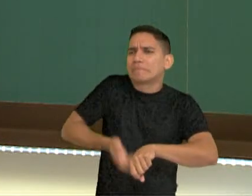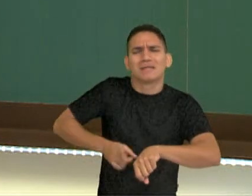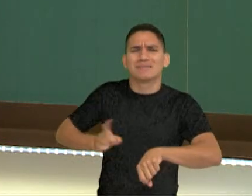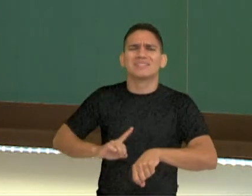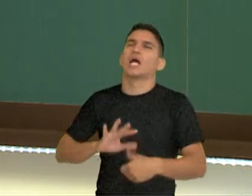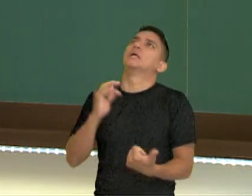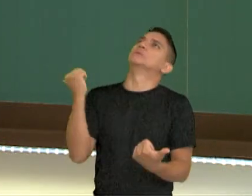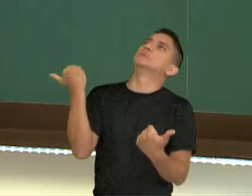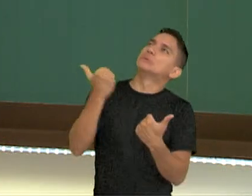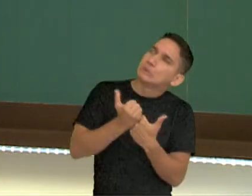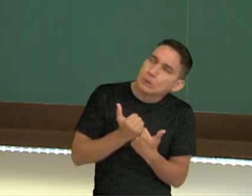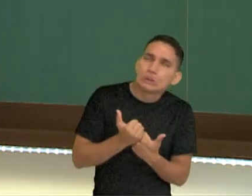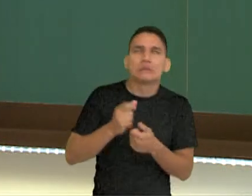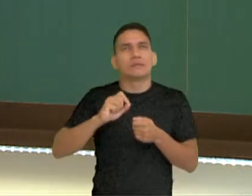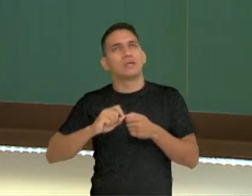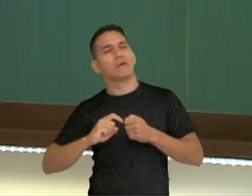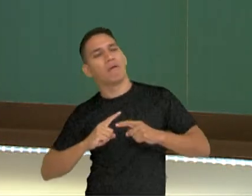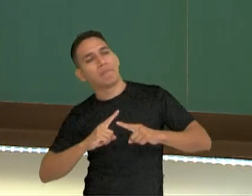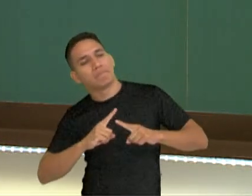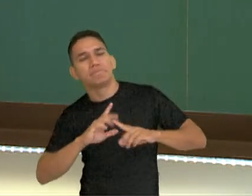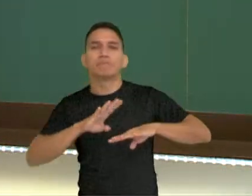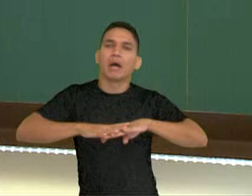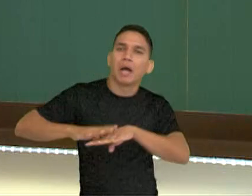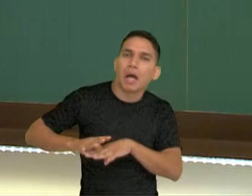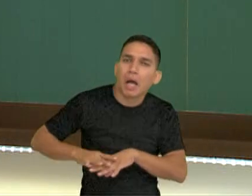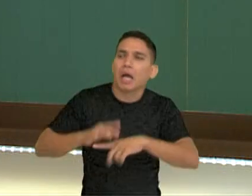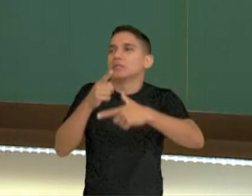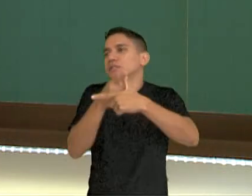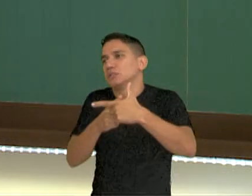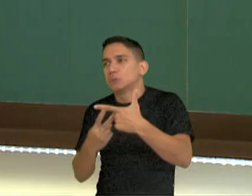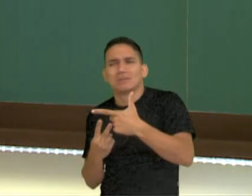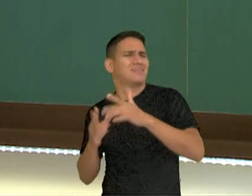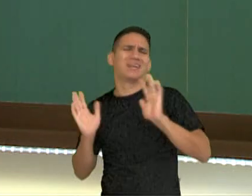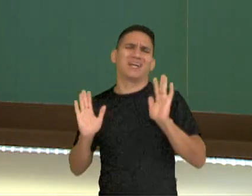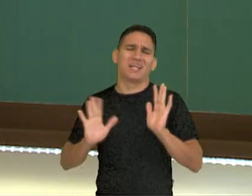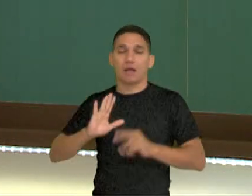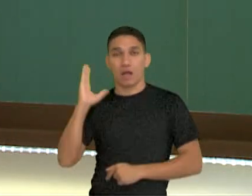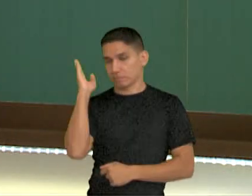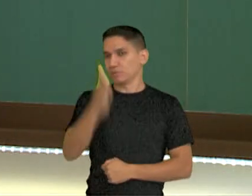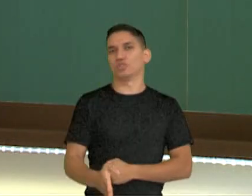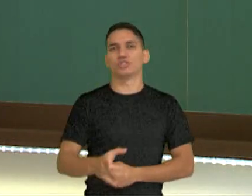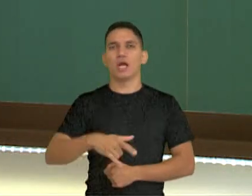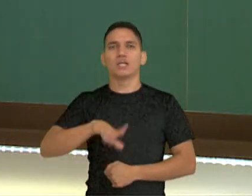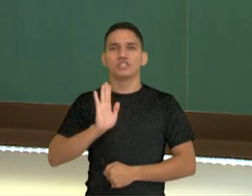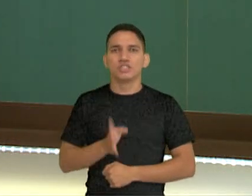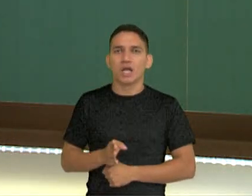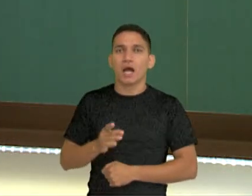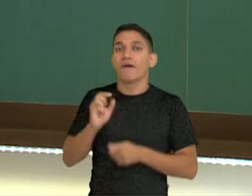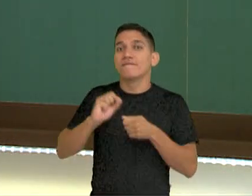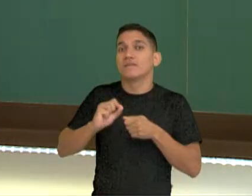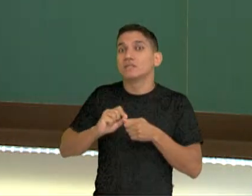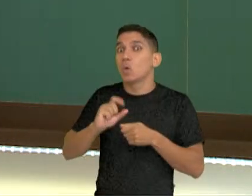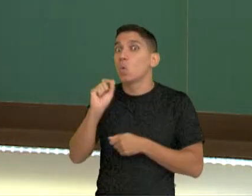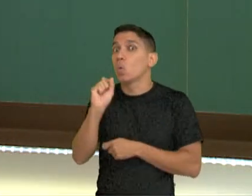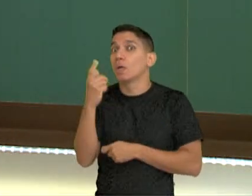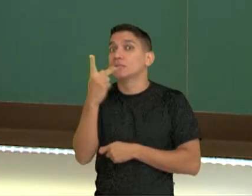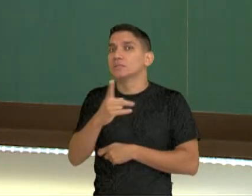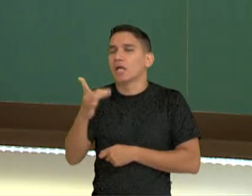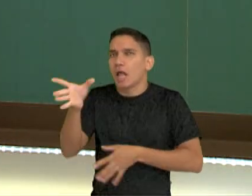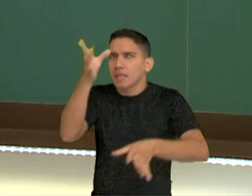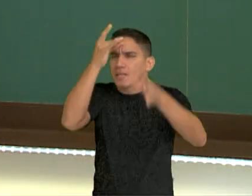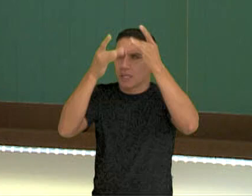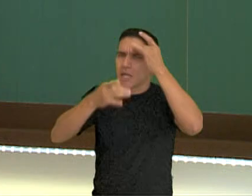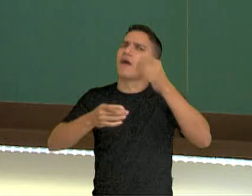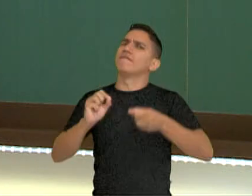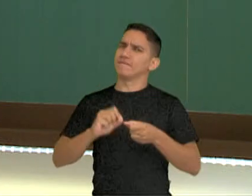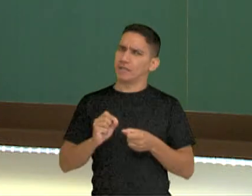180, fazendo a multiplicação, depois divide por 2. Você economiza tempo pensando já num teste. Eu sei que vocês já estão se